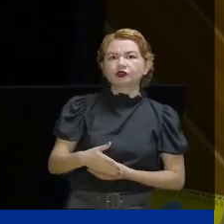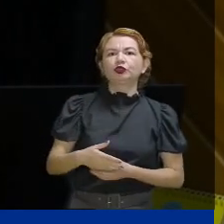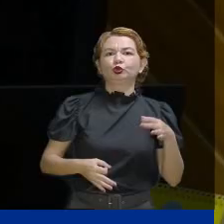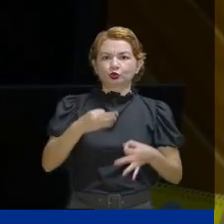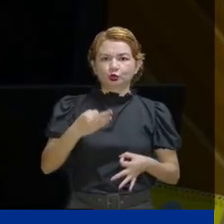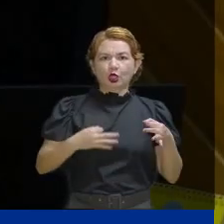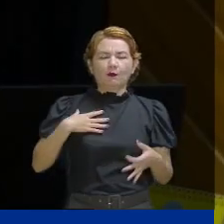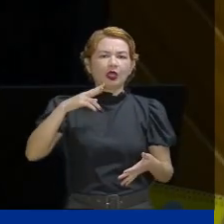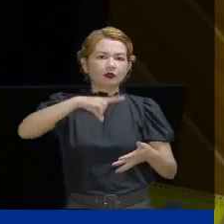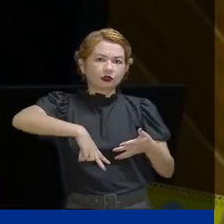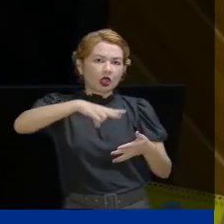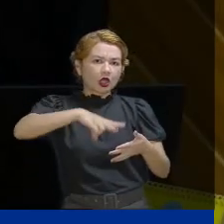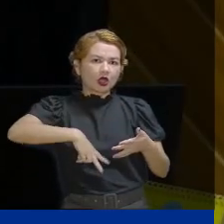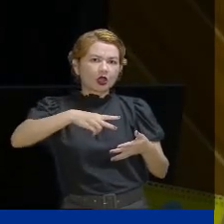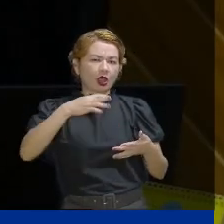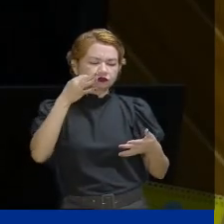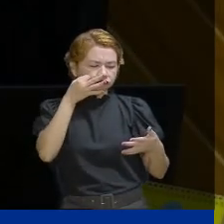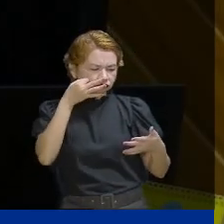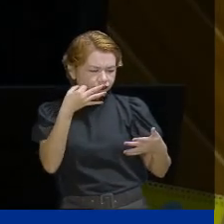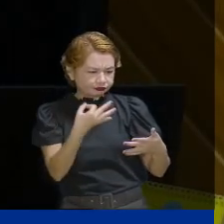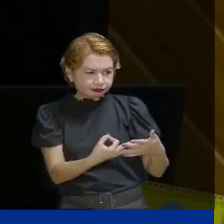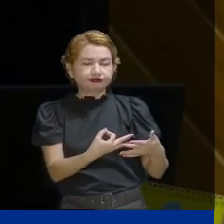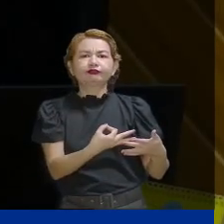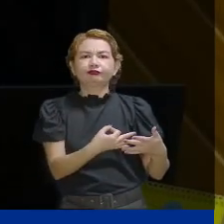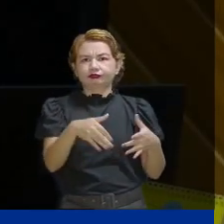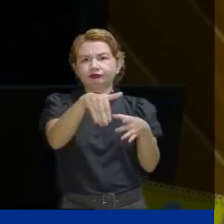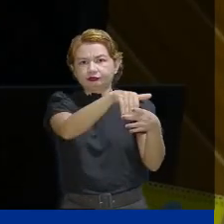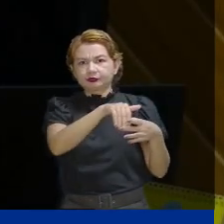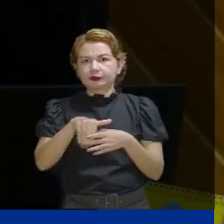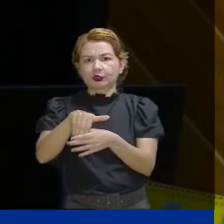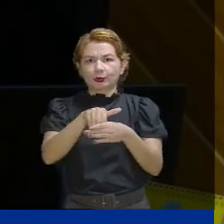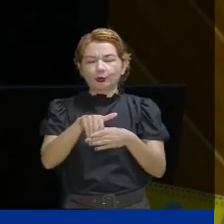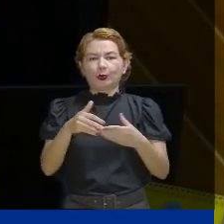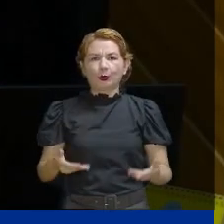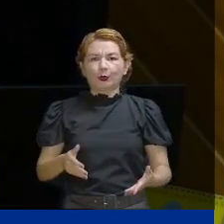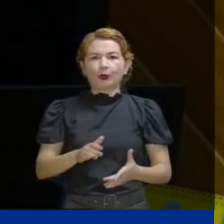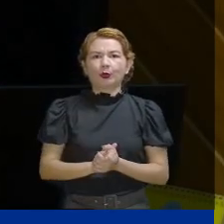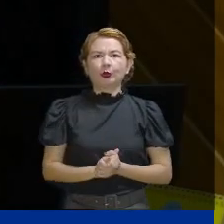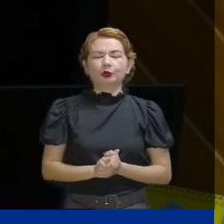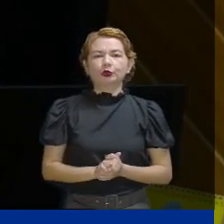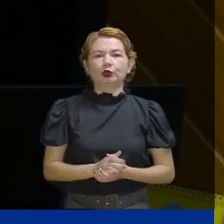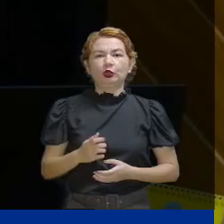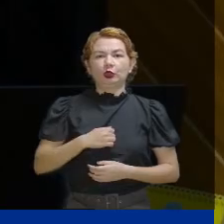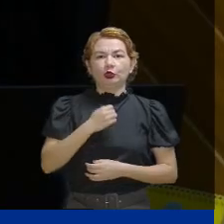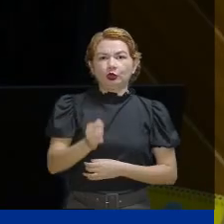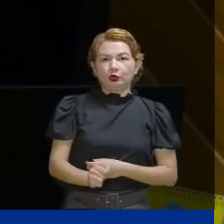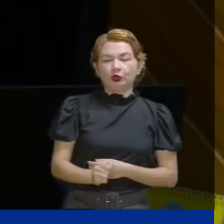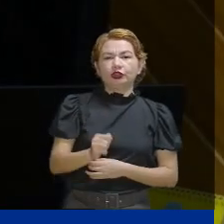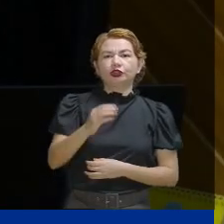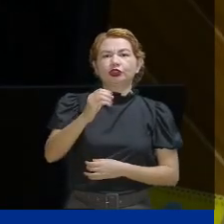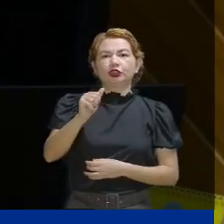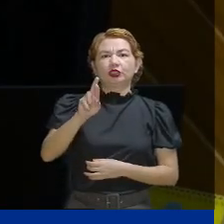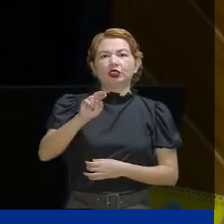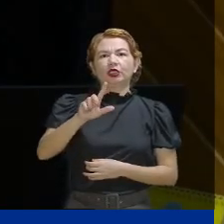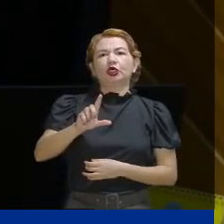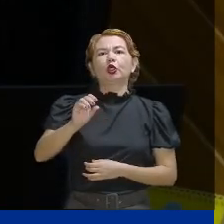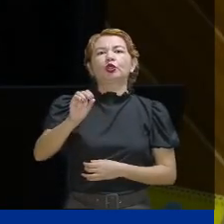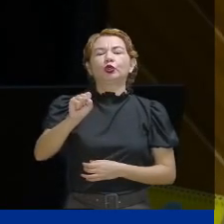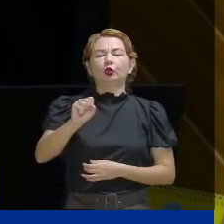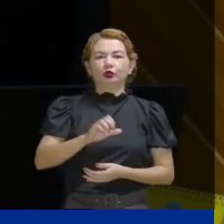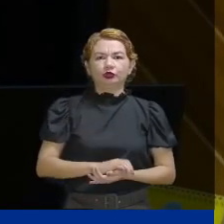escuro, olhos amendoados castanho escuro, traje toga preta. Esse acordo. Doutor Carlos Fernando não conheceu do